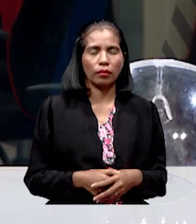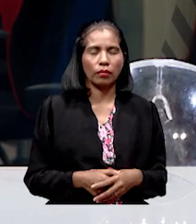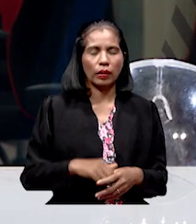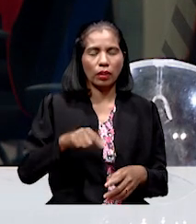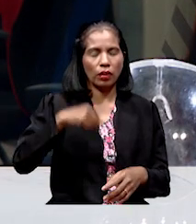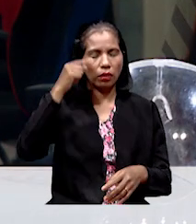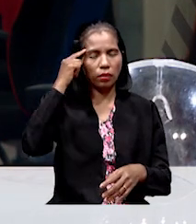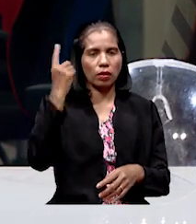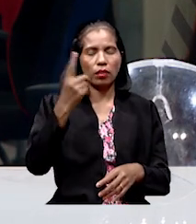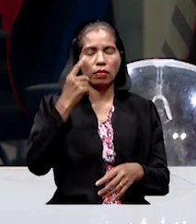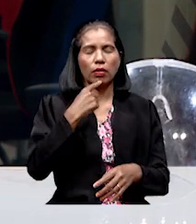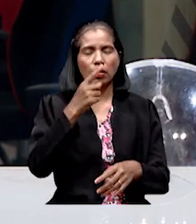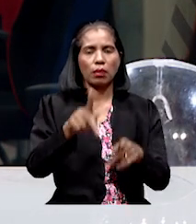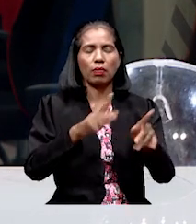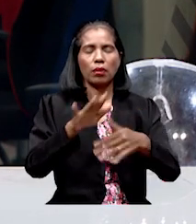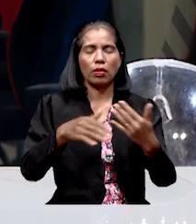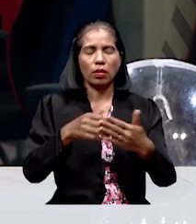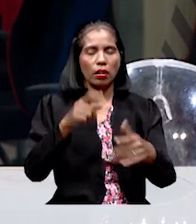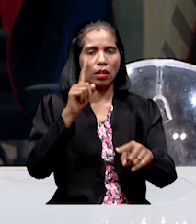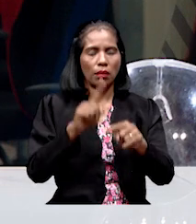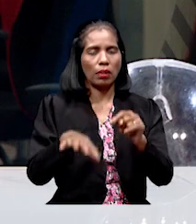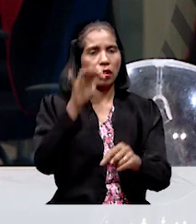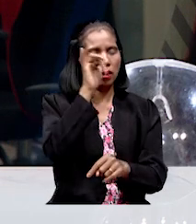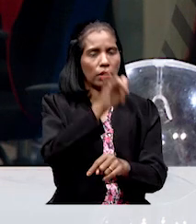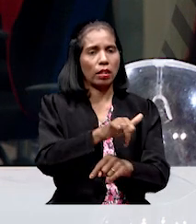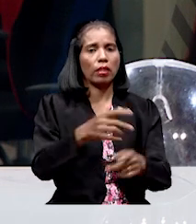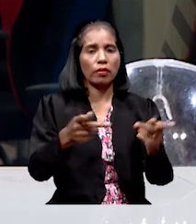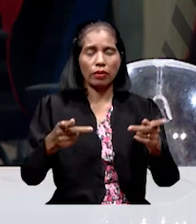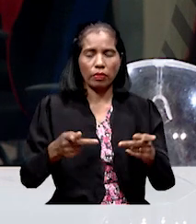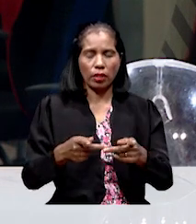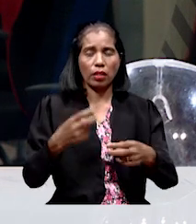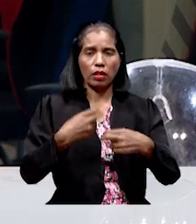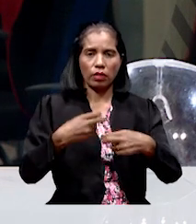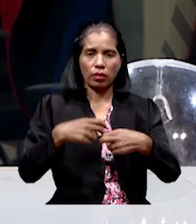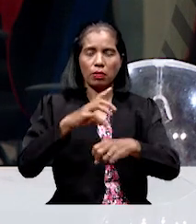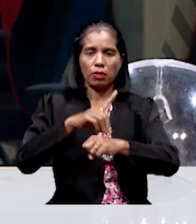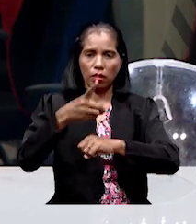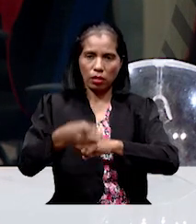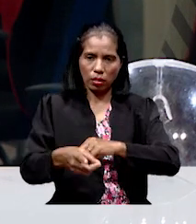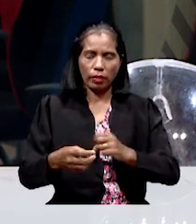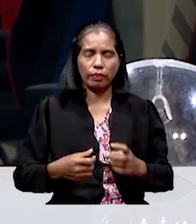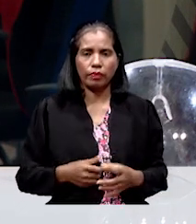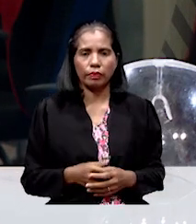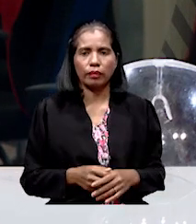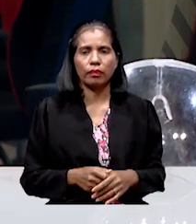Governo fatin apela ba comunidade atola bele hela iha fatin risco ba desastre.